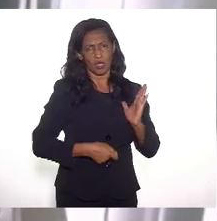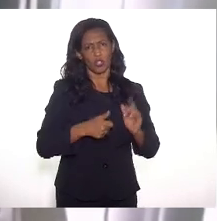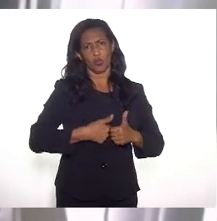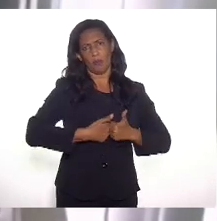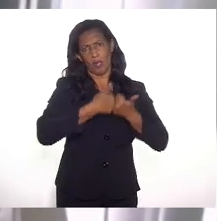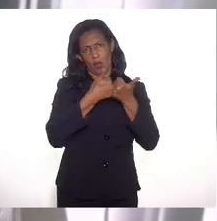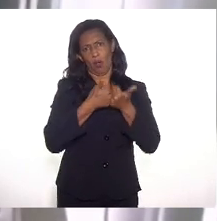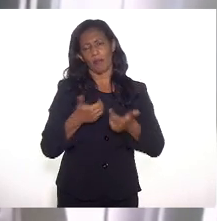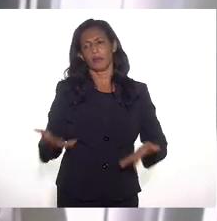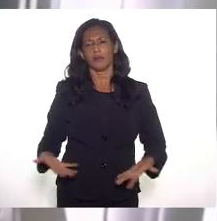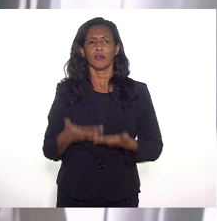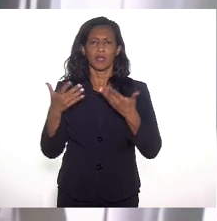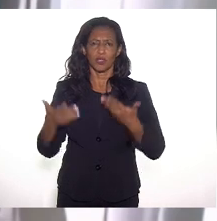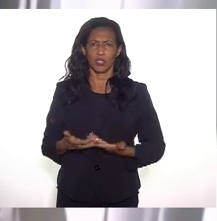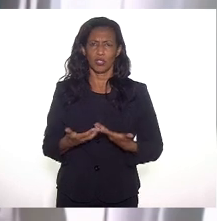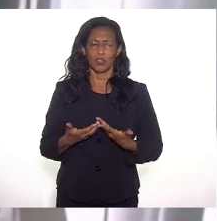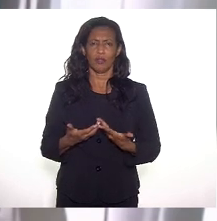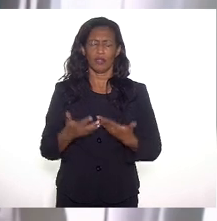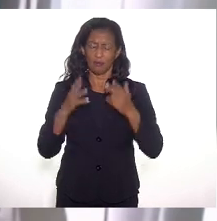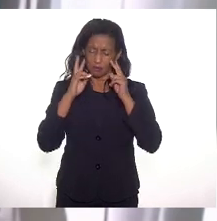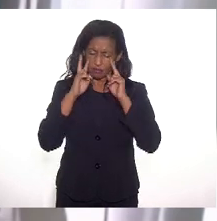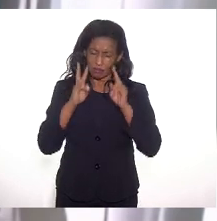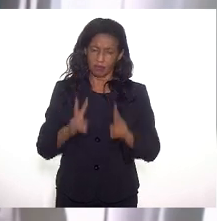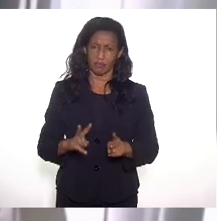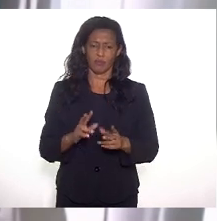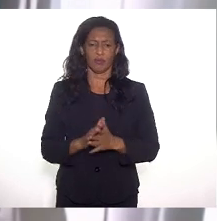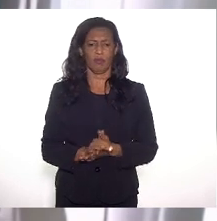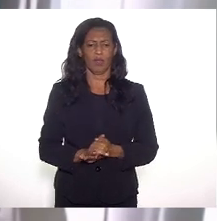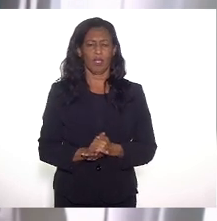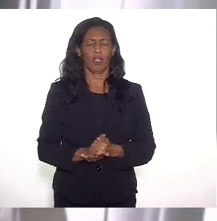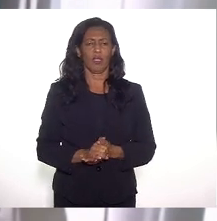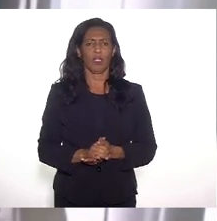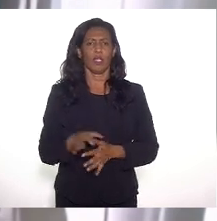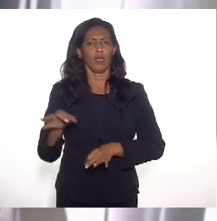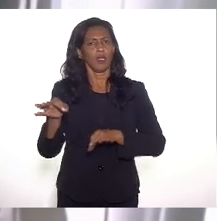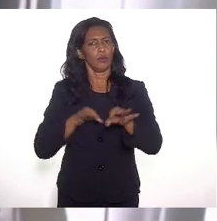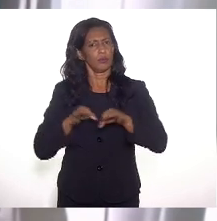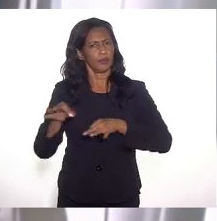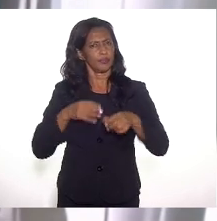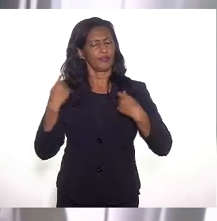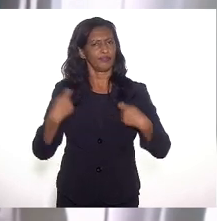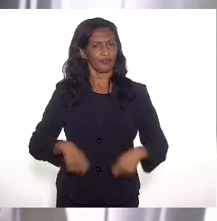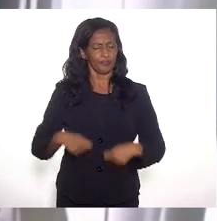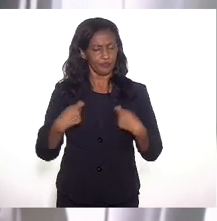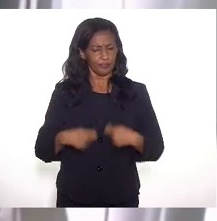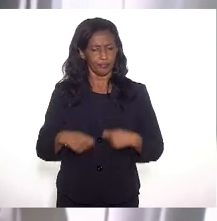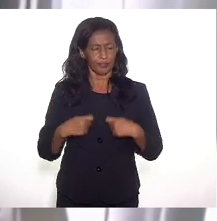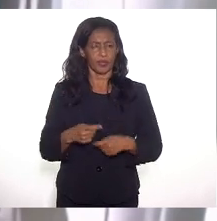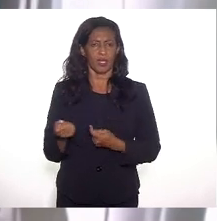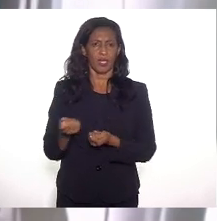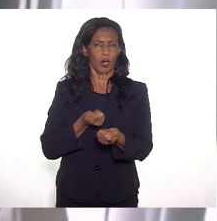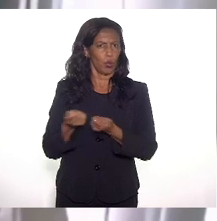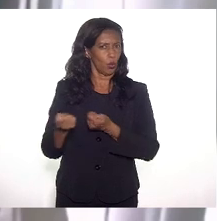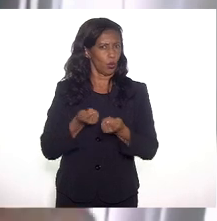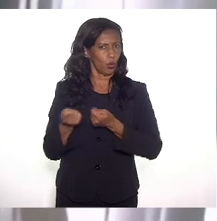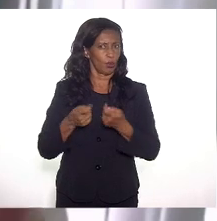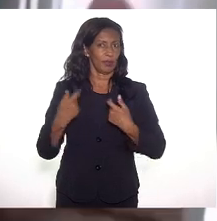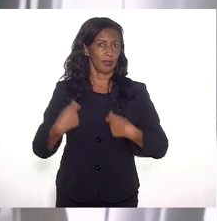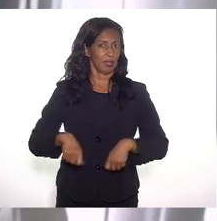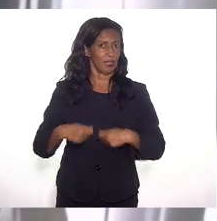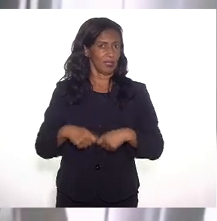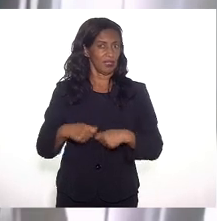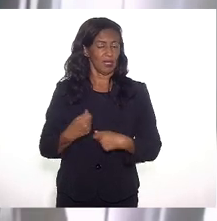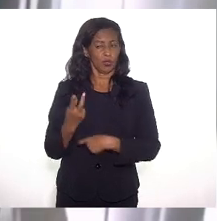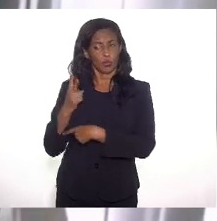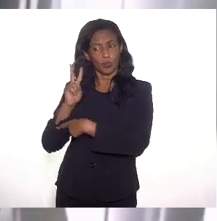a iniciativa merece toda a nossa atenção. É um projeto muito necessário nesse momento da economia e da necessidade de